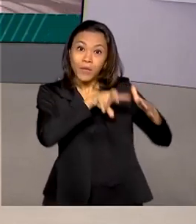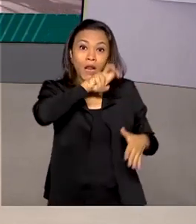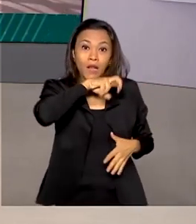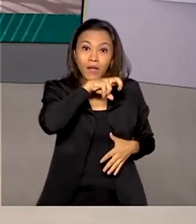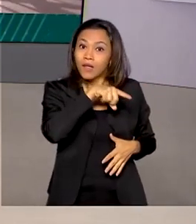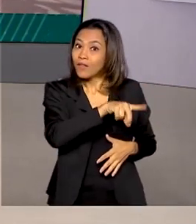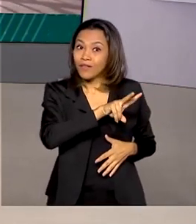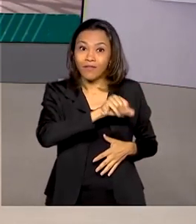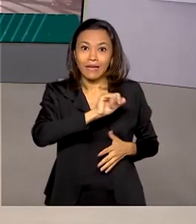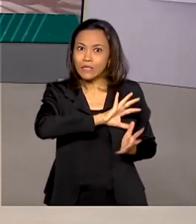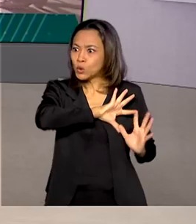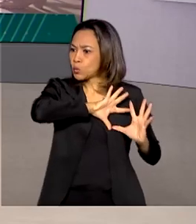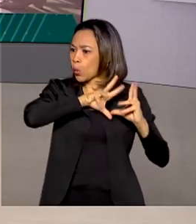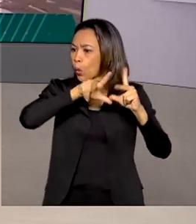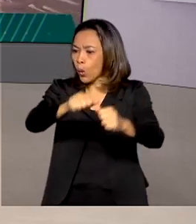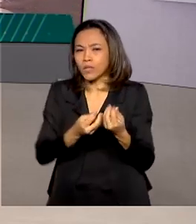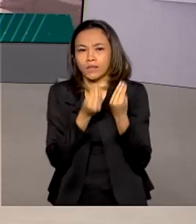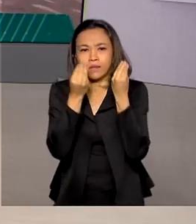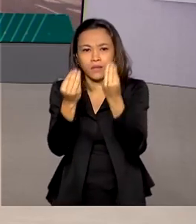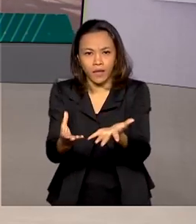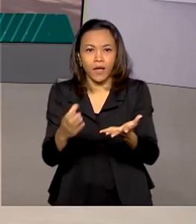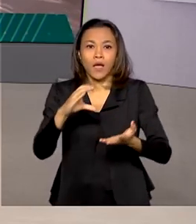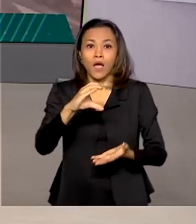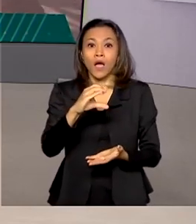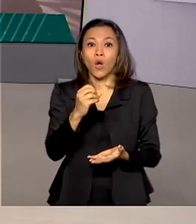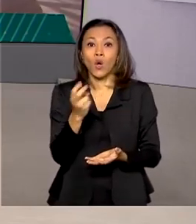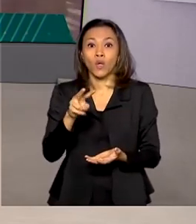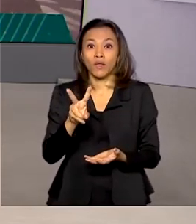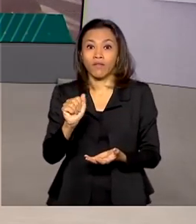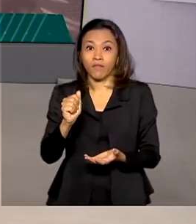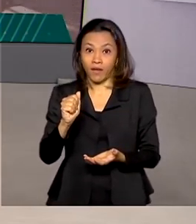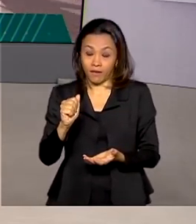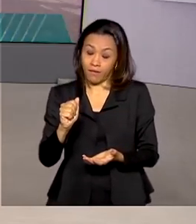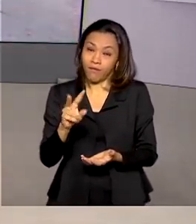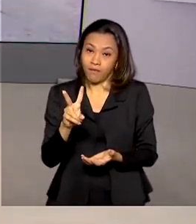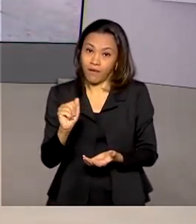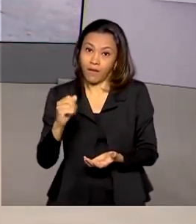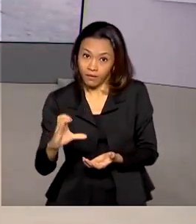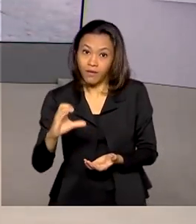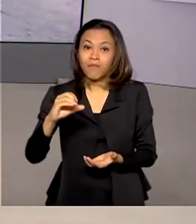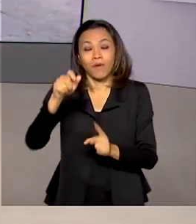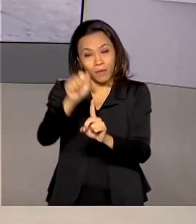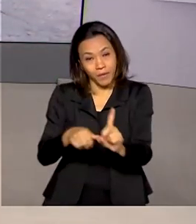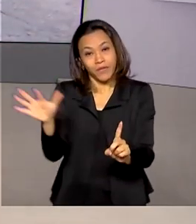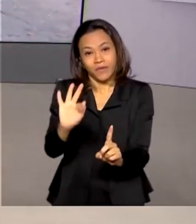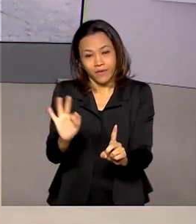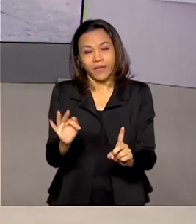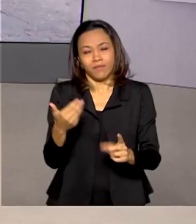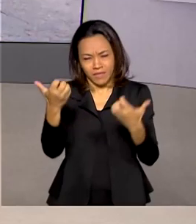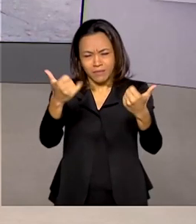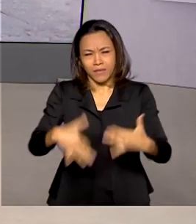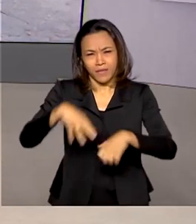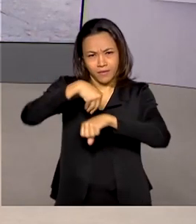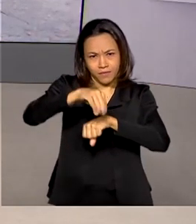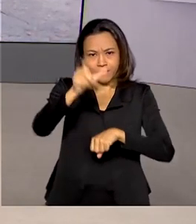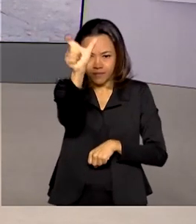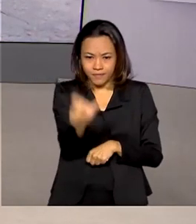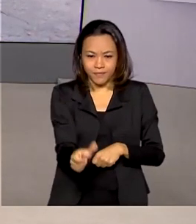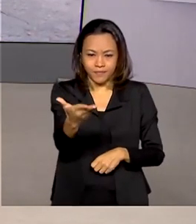todas as doses da Coronavac previstas para o mês de fevereiro. Tiago Pimenta traz ao vivo as informações para a gente. Bom dia, Tiago.